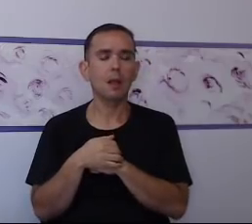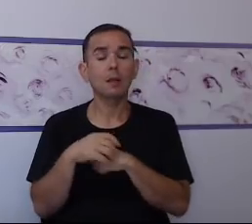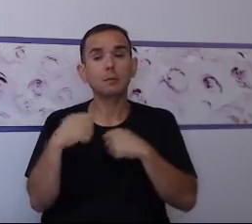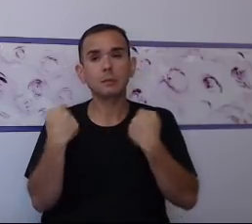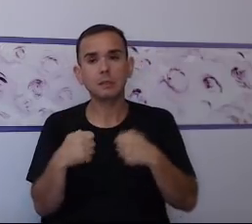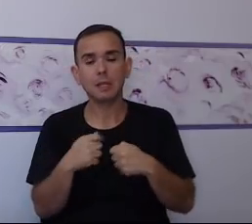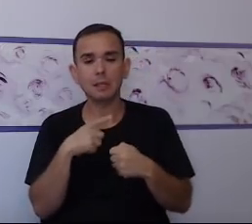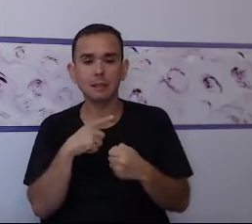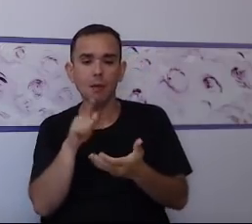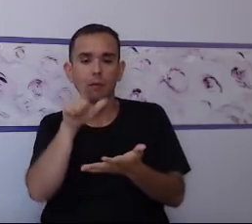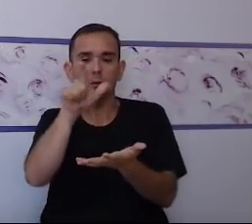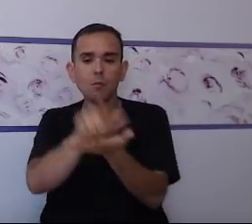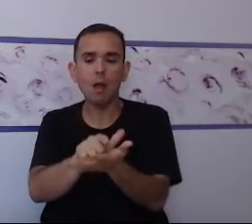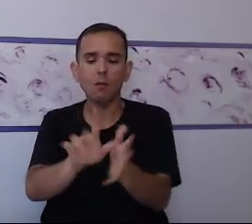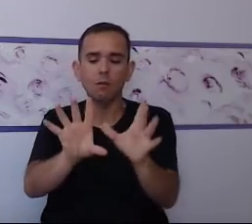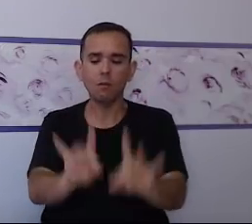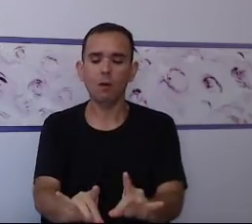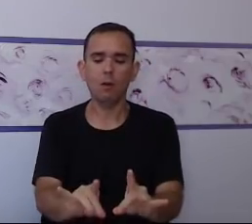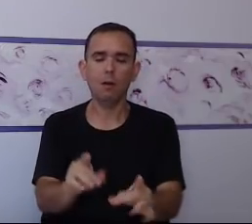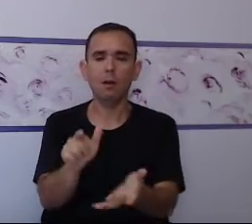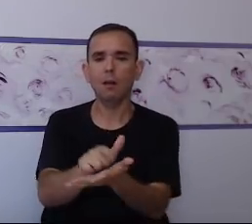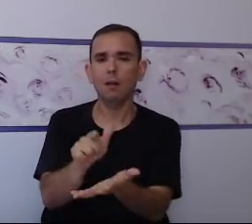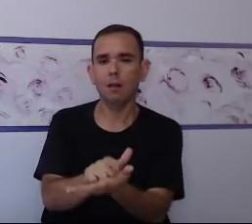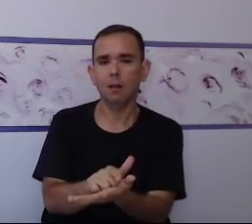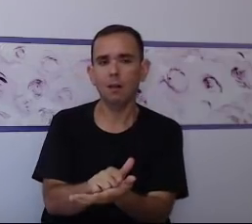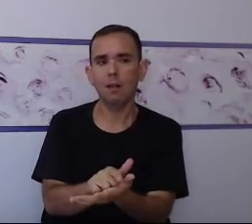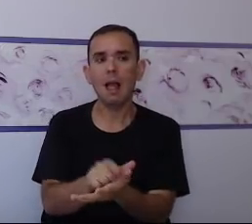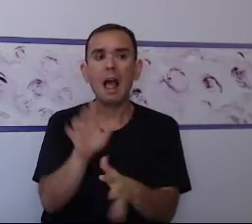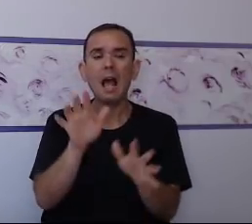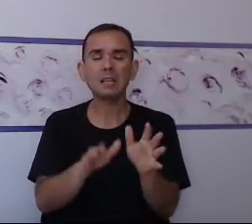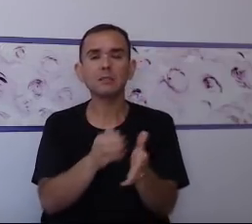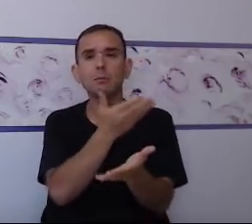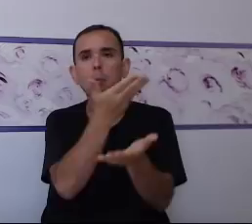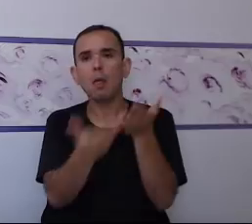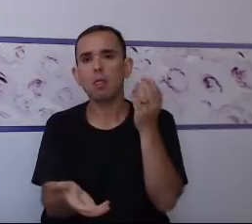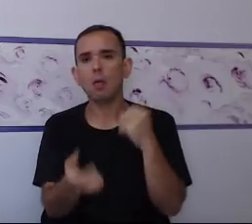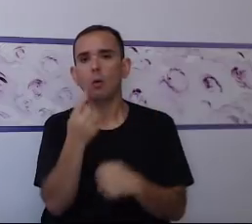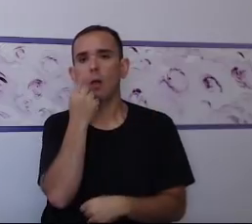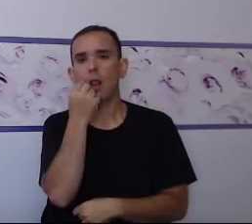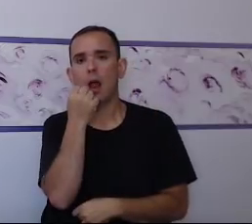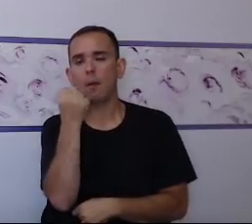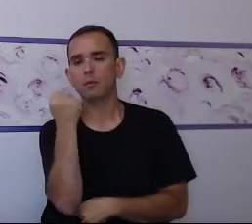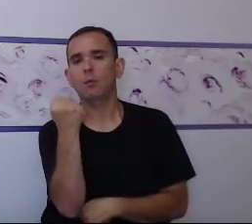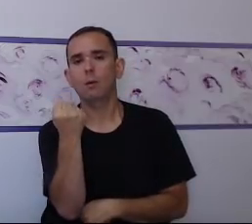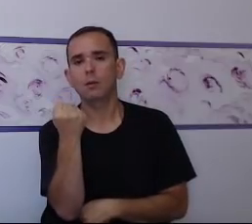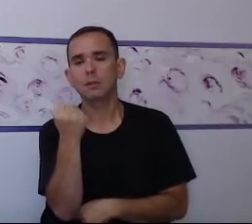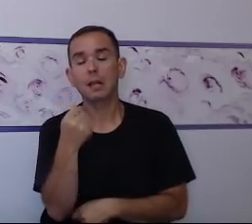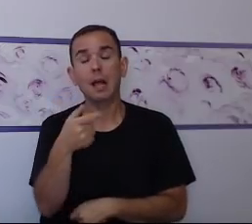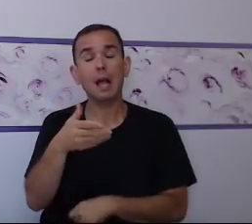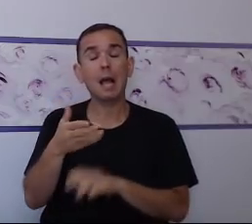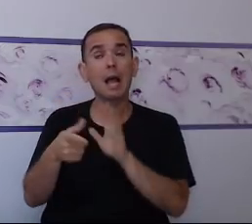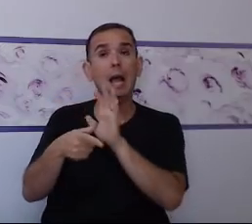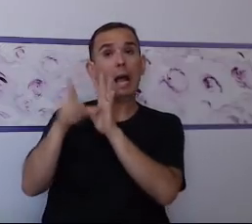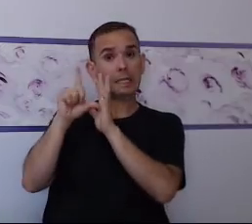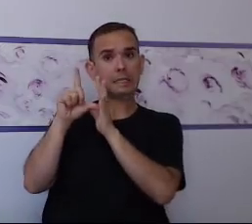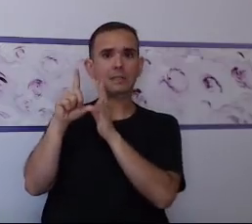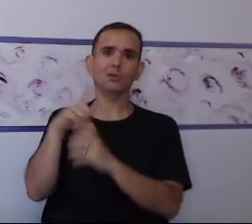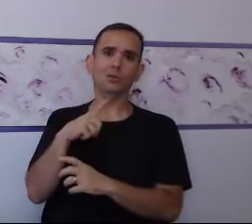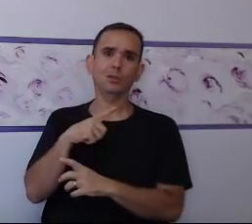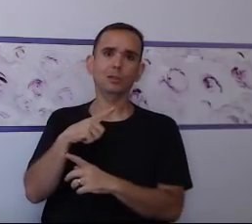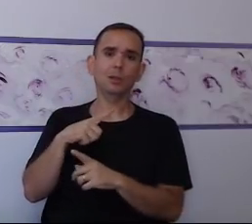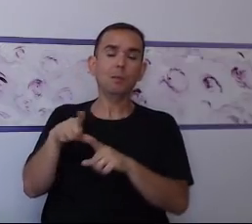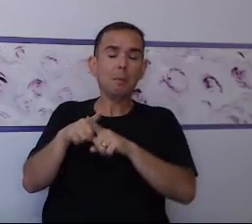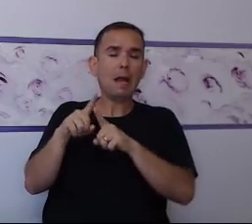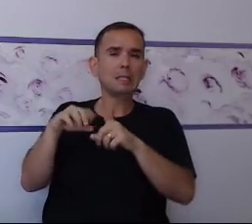uma folha, engrossar o lápis, porque às vezes perdeu a força da apreensão. Muitas vezes tinha, mas pela essa